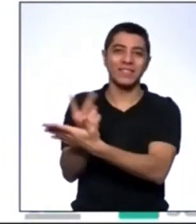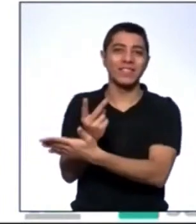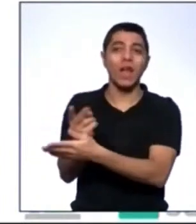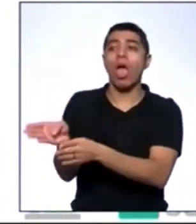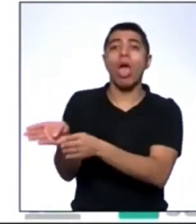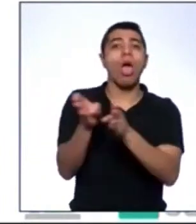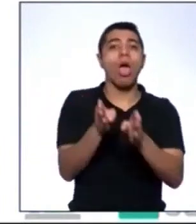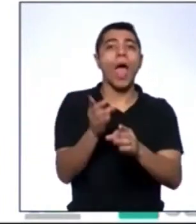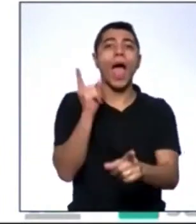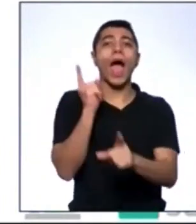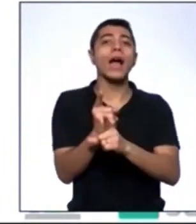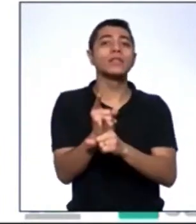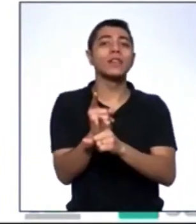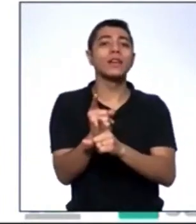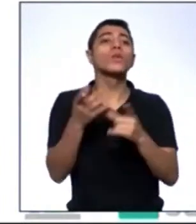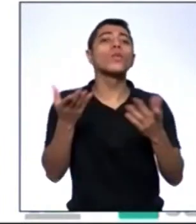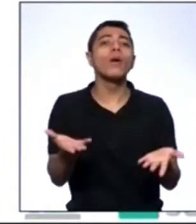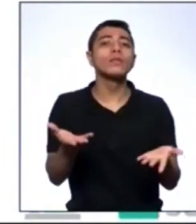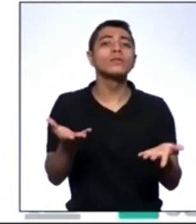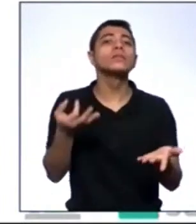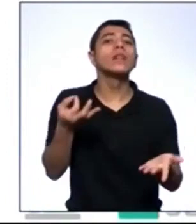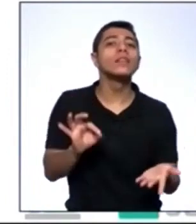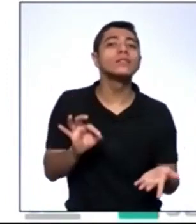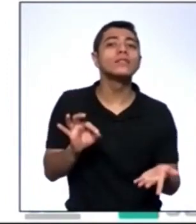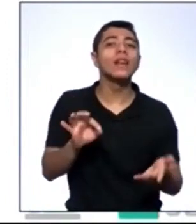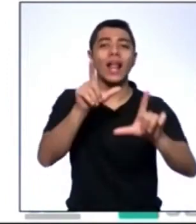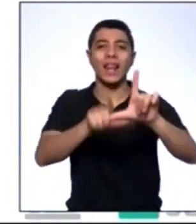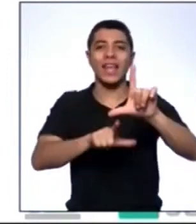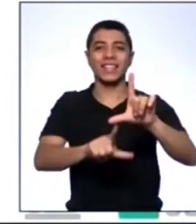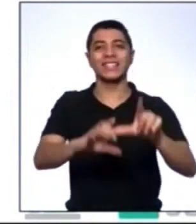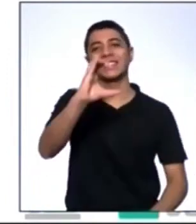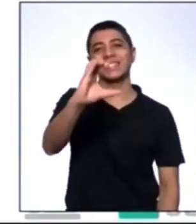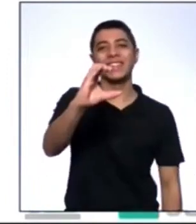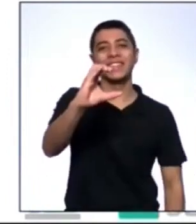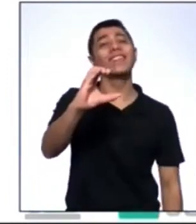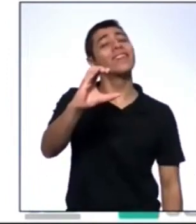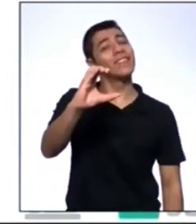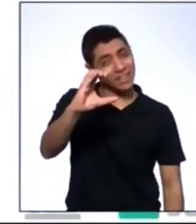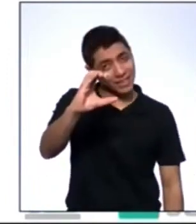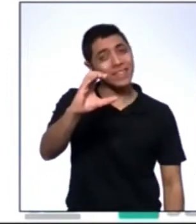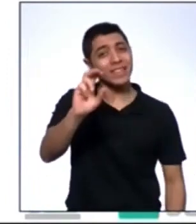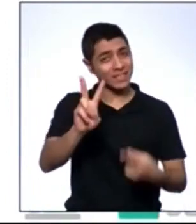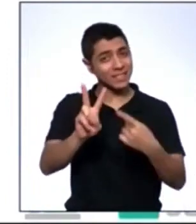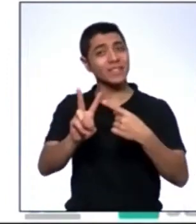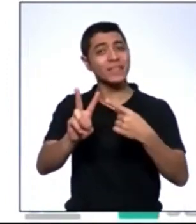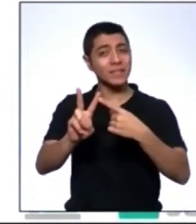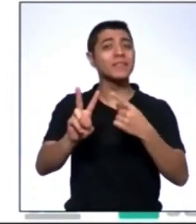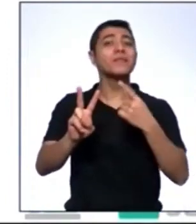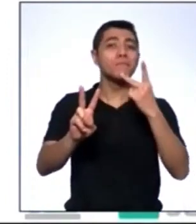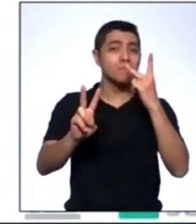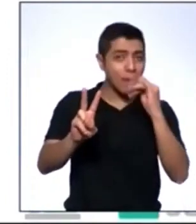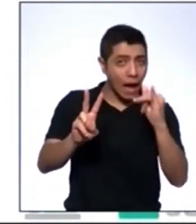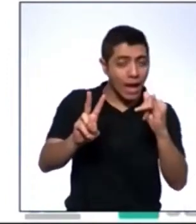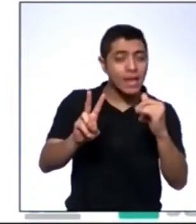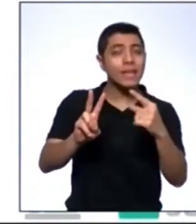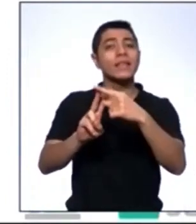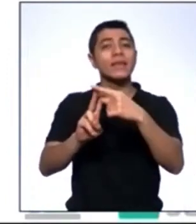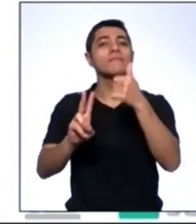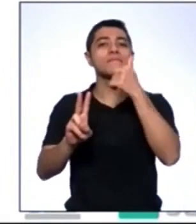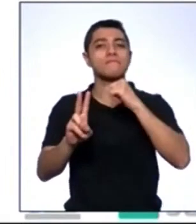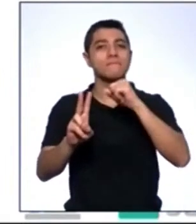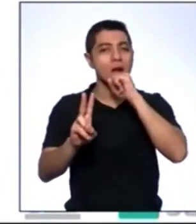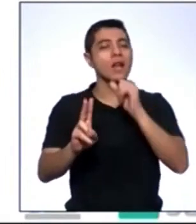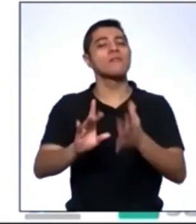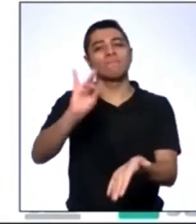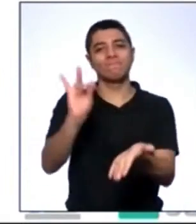lá. Alternativa C é o casal que é considerado, pode ser considerado como pais